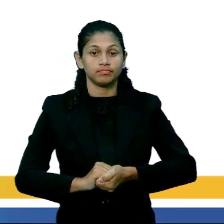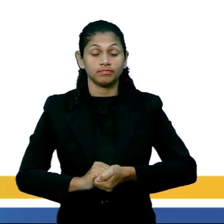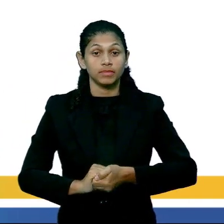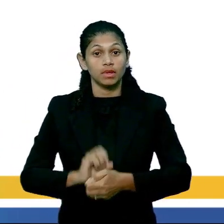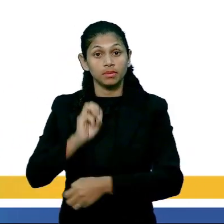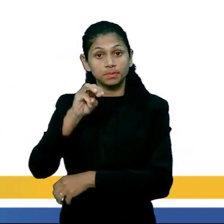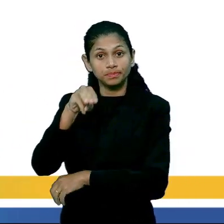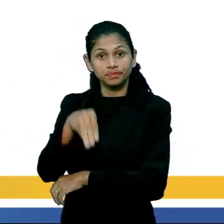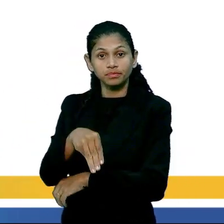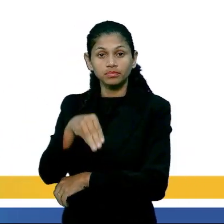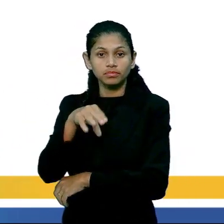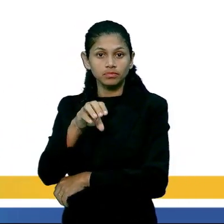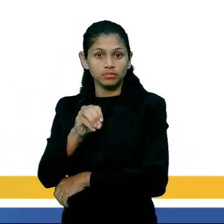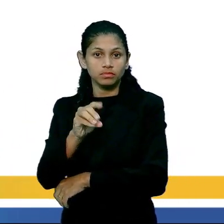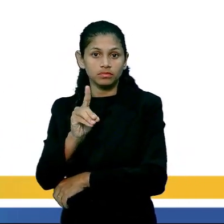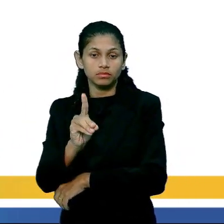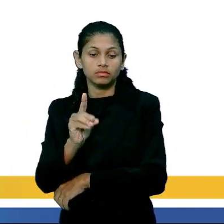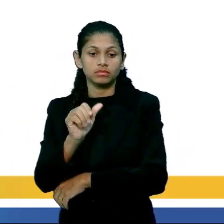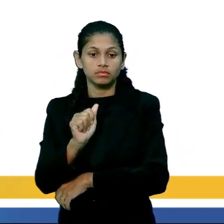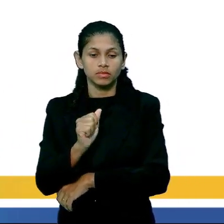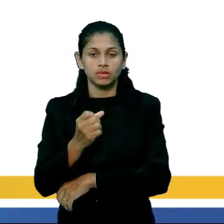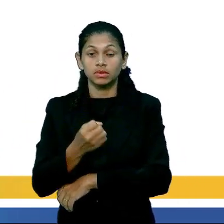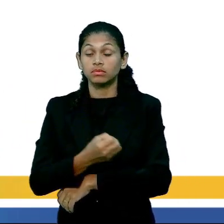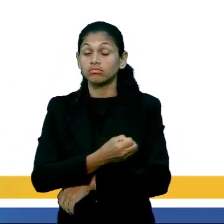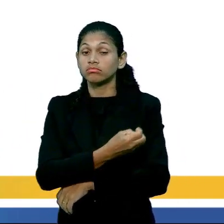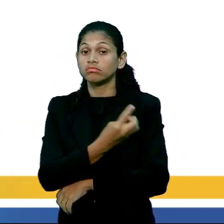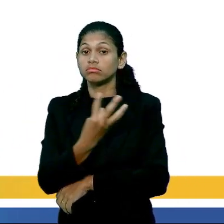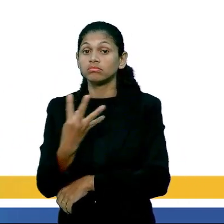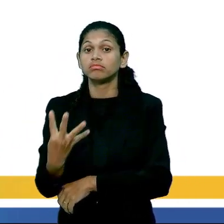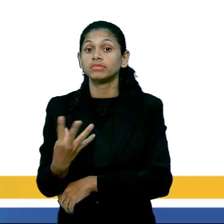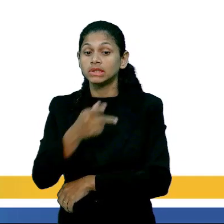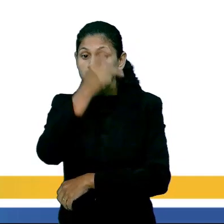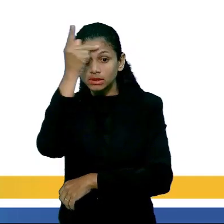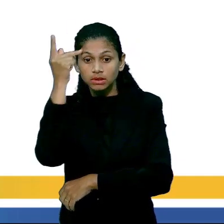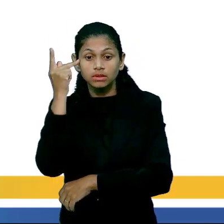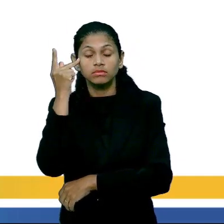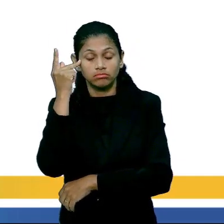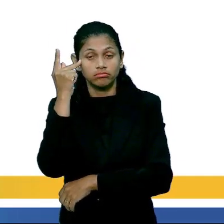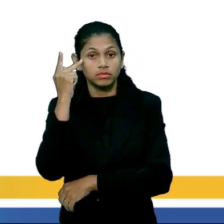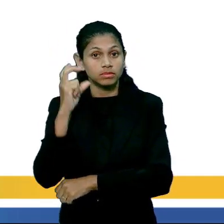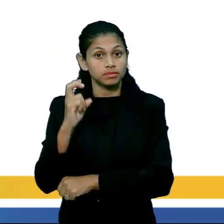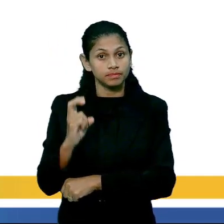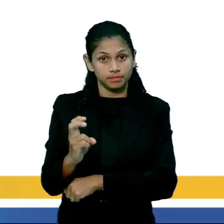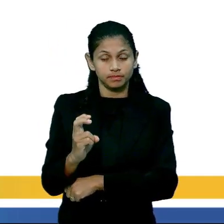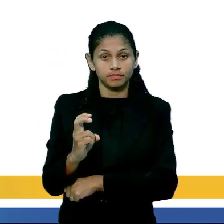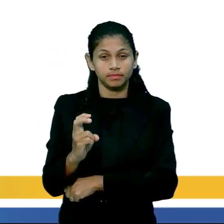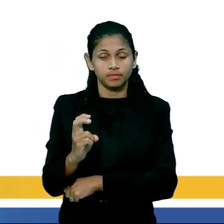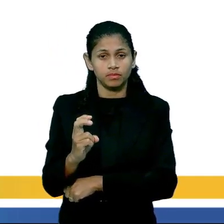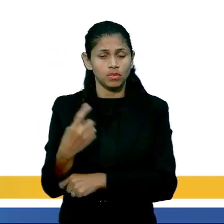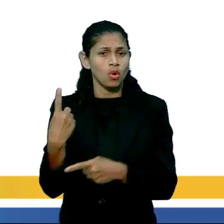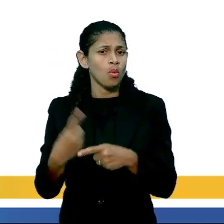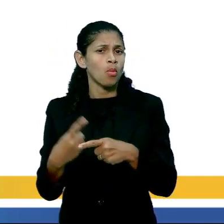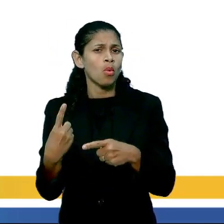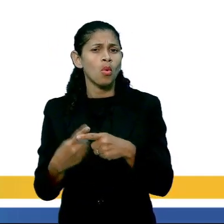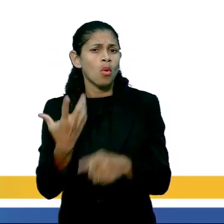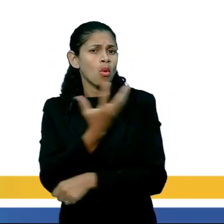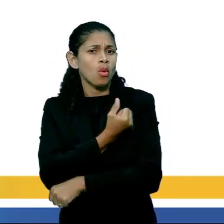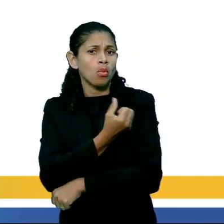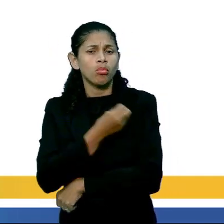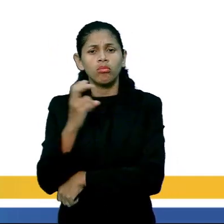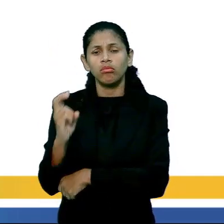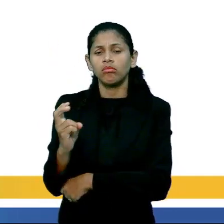a moda da quantidade de pessoas desse andar aí é o número 5 por que que é o número